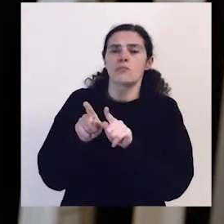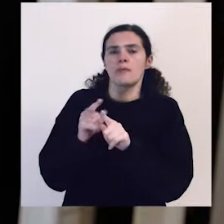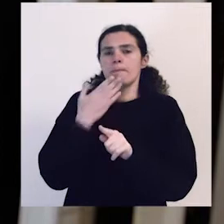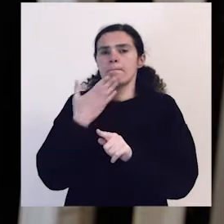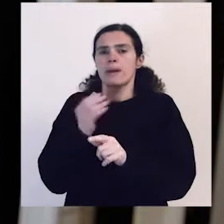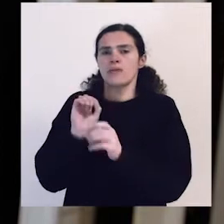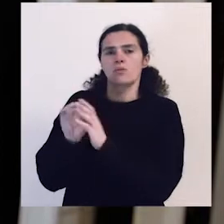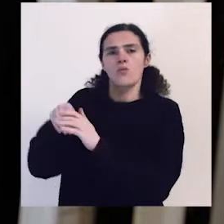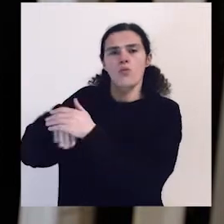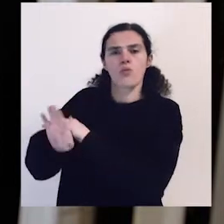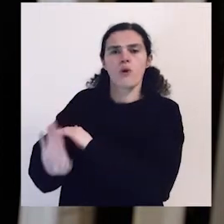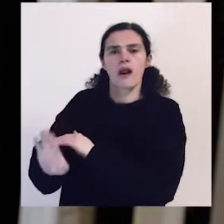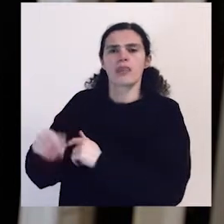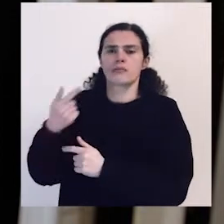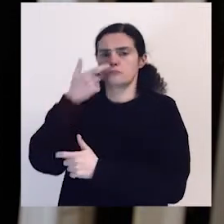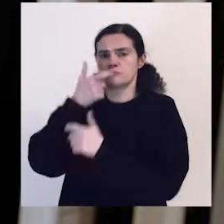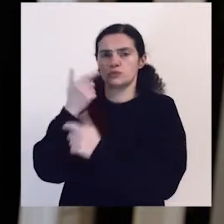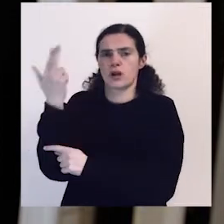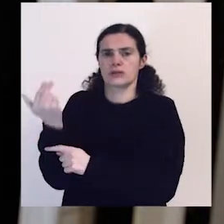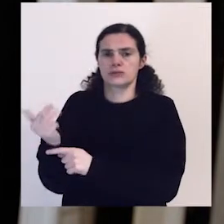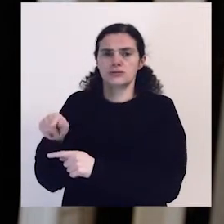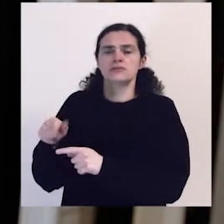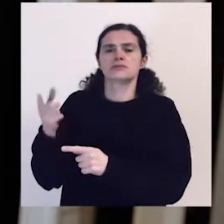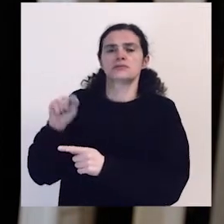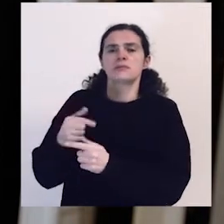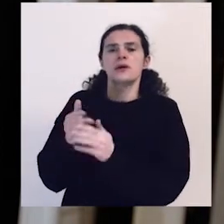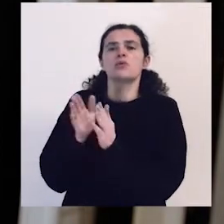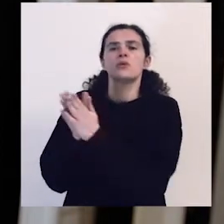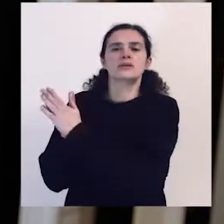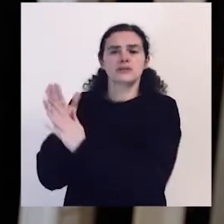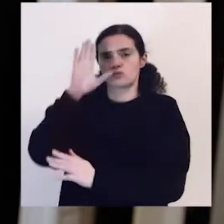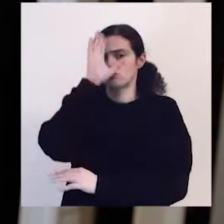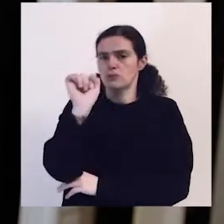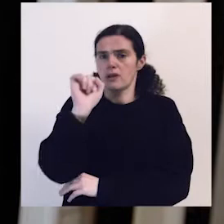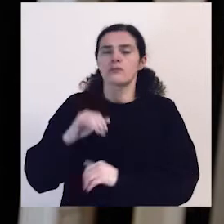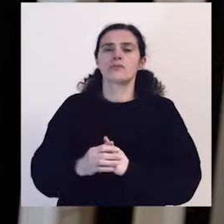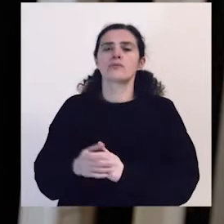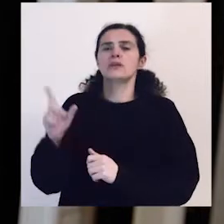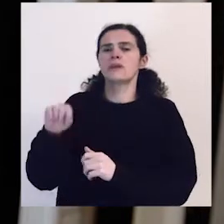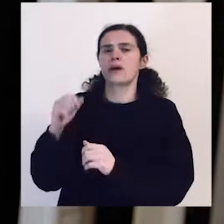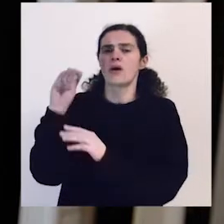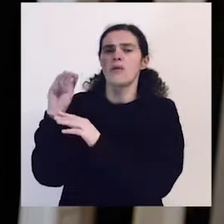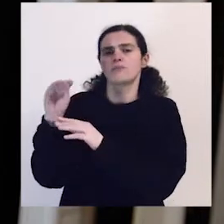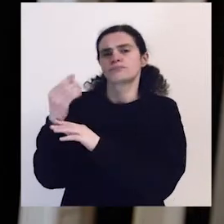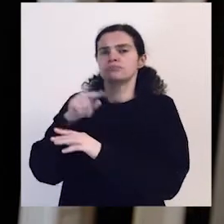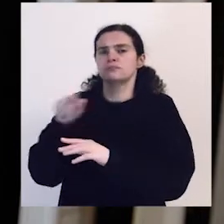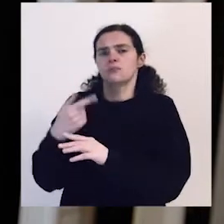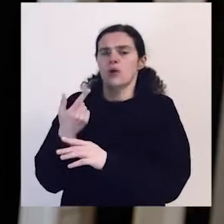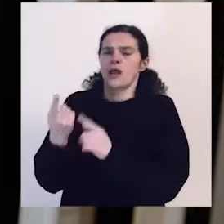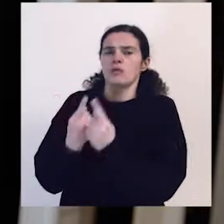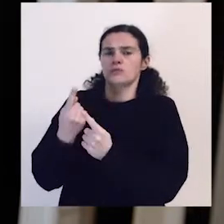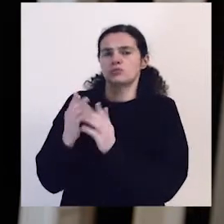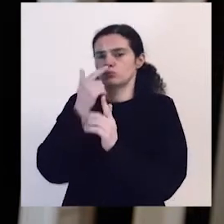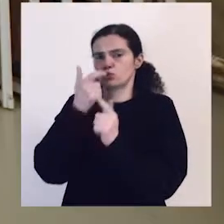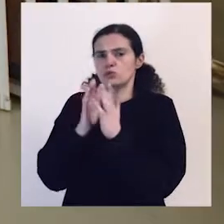depósitos de obras de artistas, obras da coleção do Estado e obras de colecionadores particulares